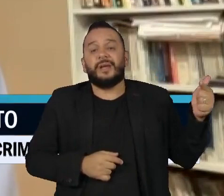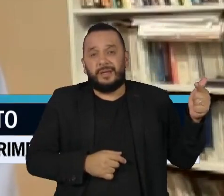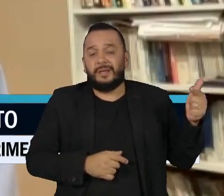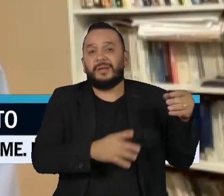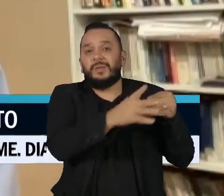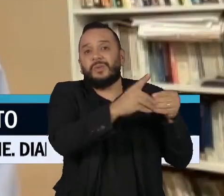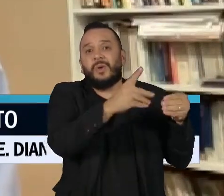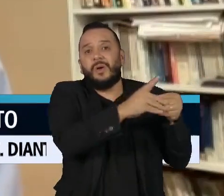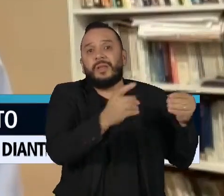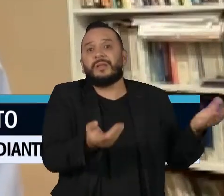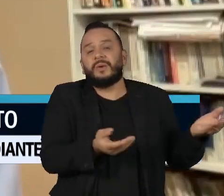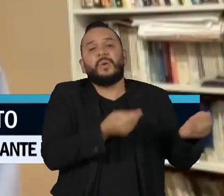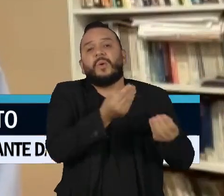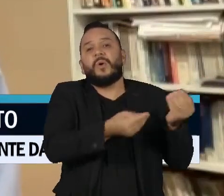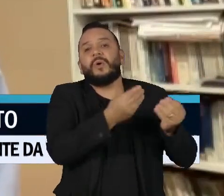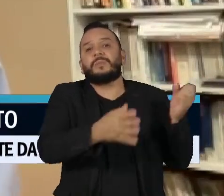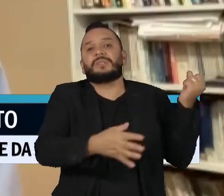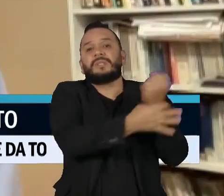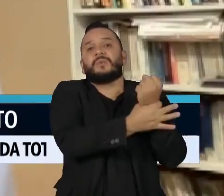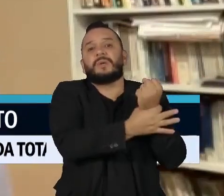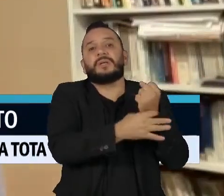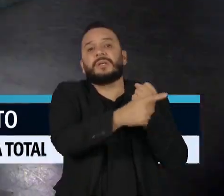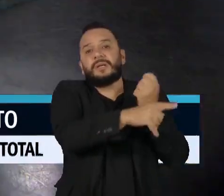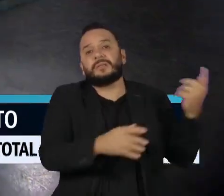que garantia Os argentinos serão capazes de dar